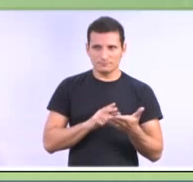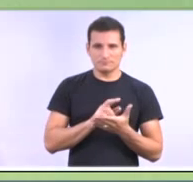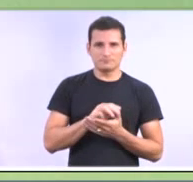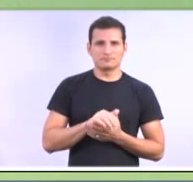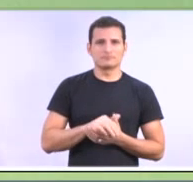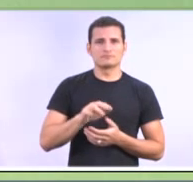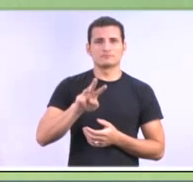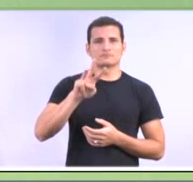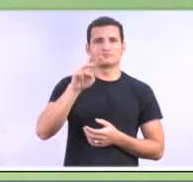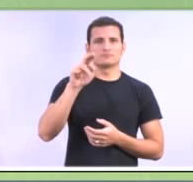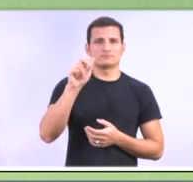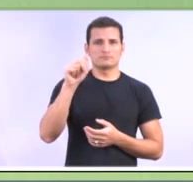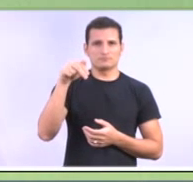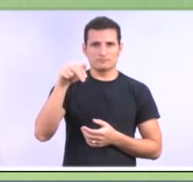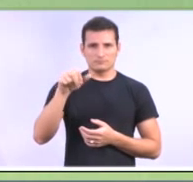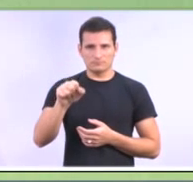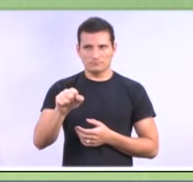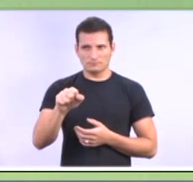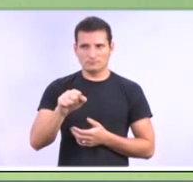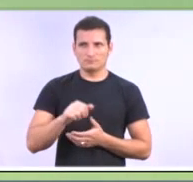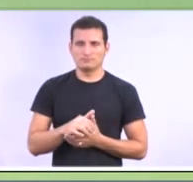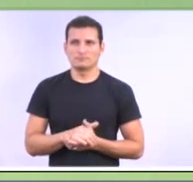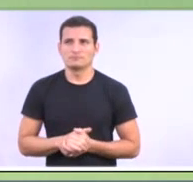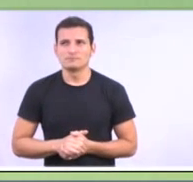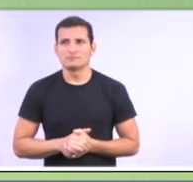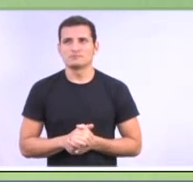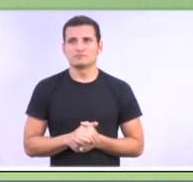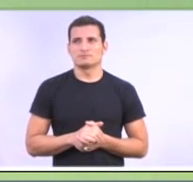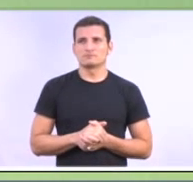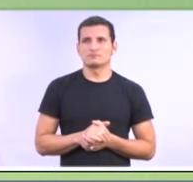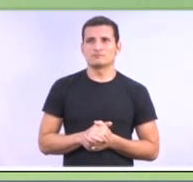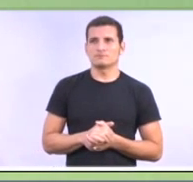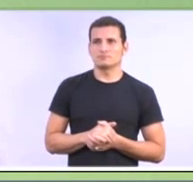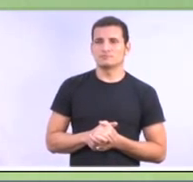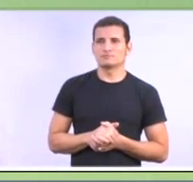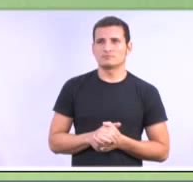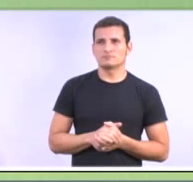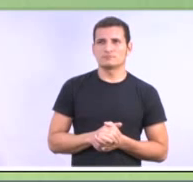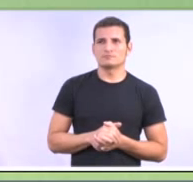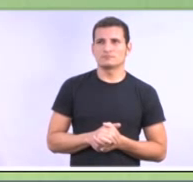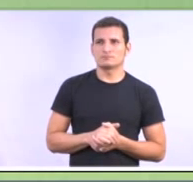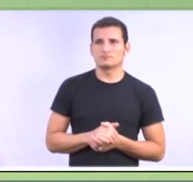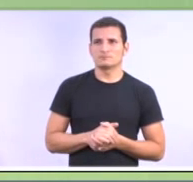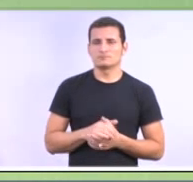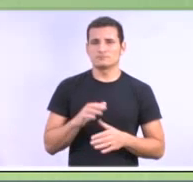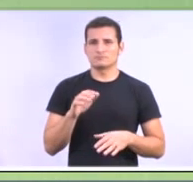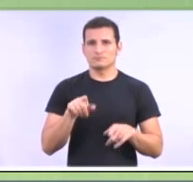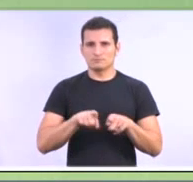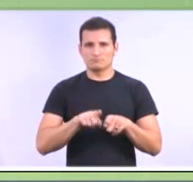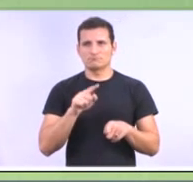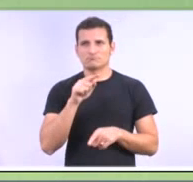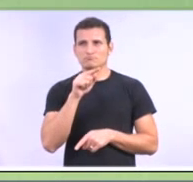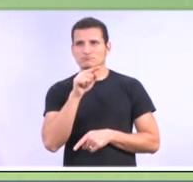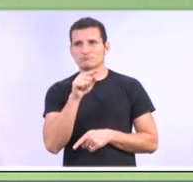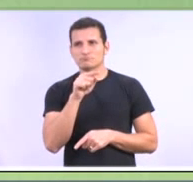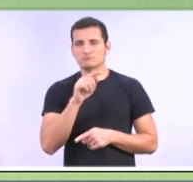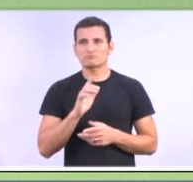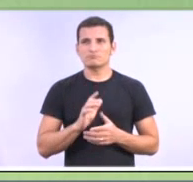WANs, correto? E, às vezes, também, por exemplo, vamos dizer que isso aqui tudo formasse